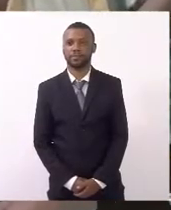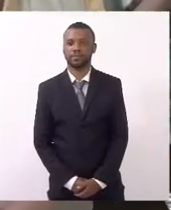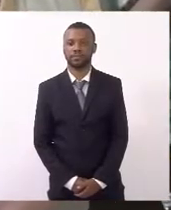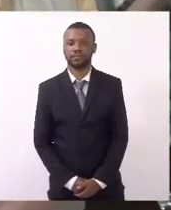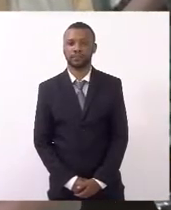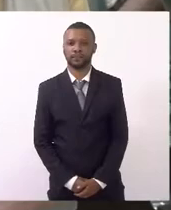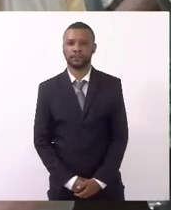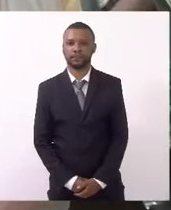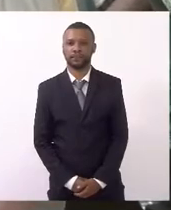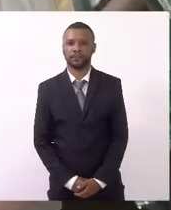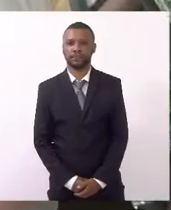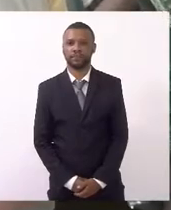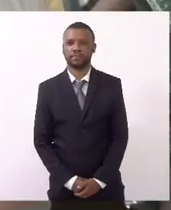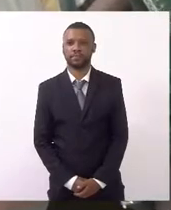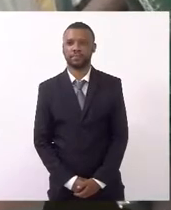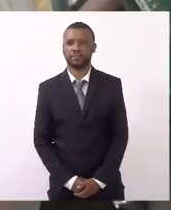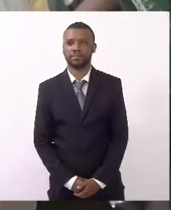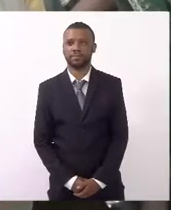o